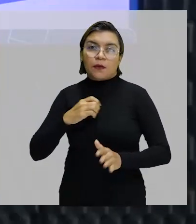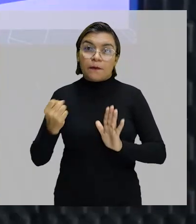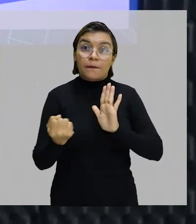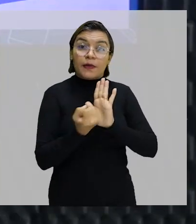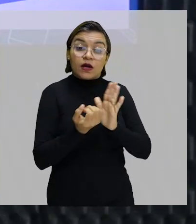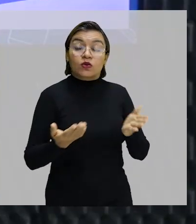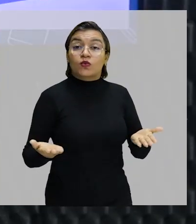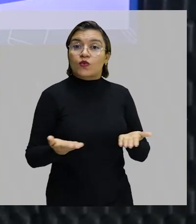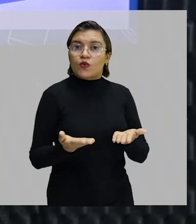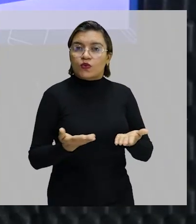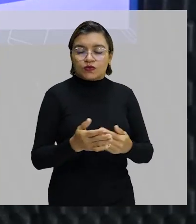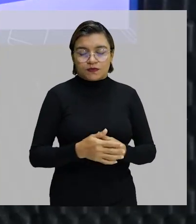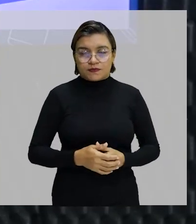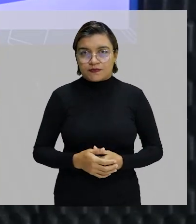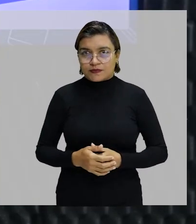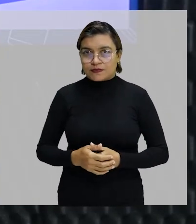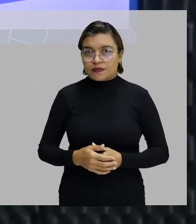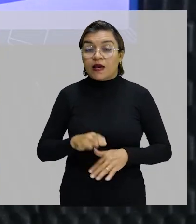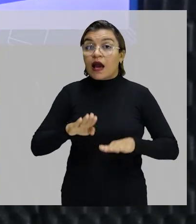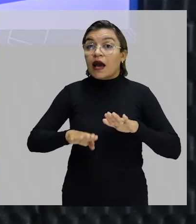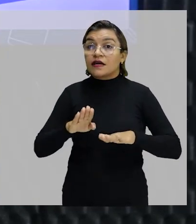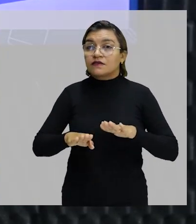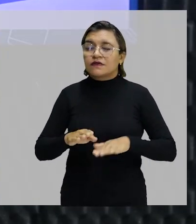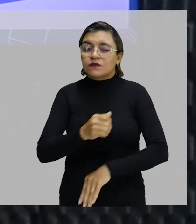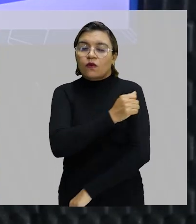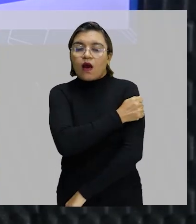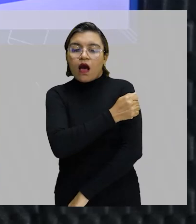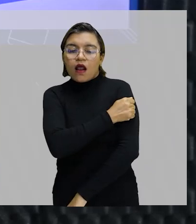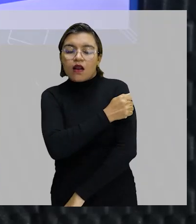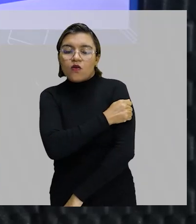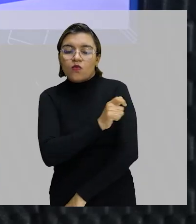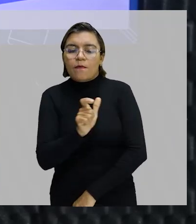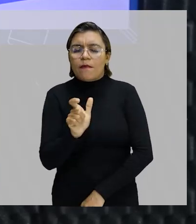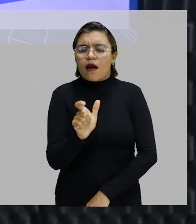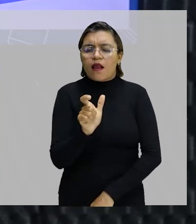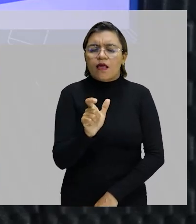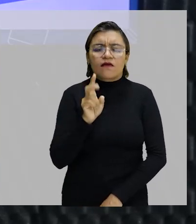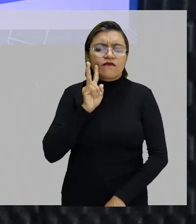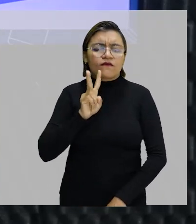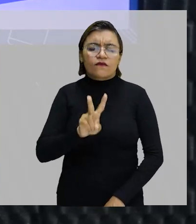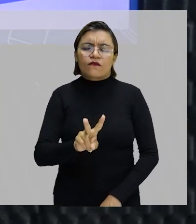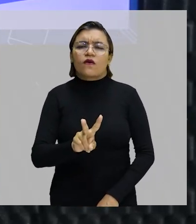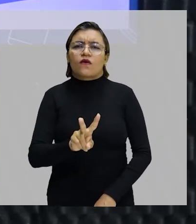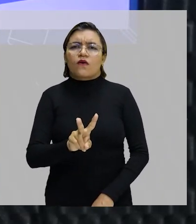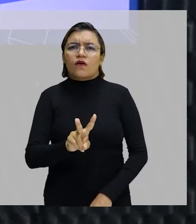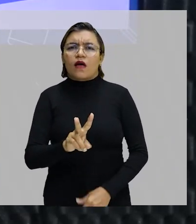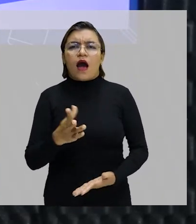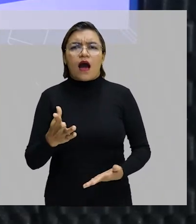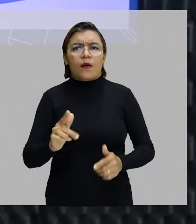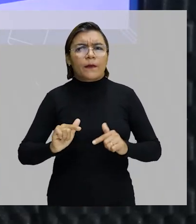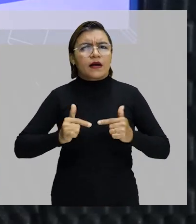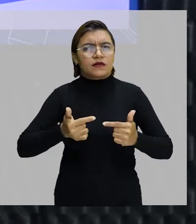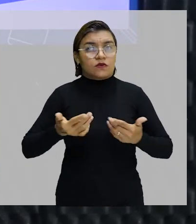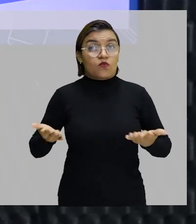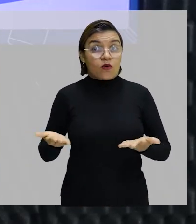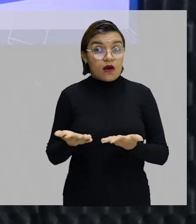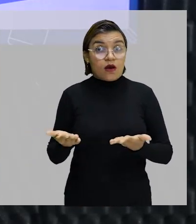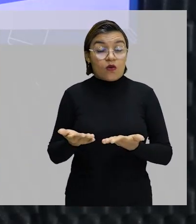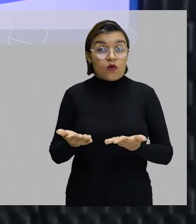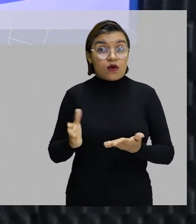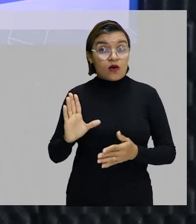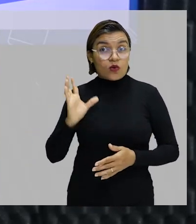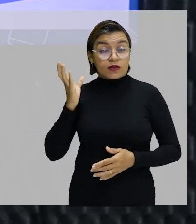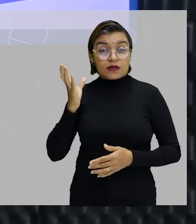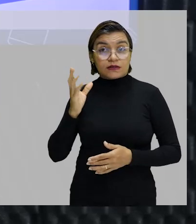no presente. Porque muitas vezes, quando o aluno vê esse nome presente, ele vai pensar, é uma ação que acontece agora, certo?